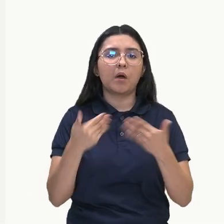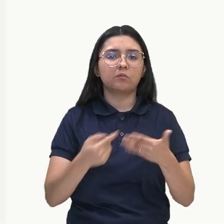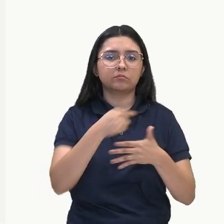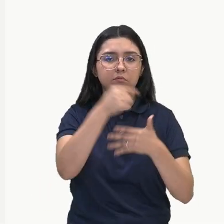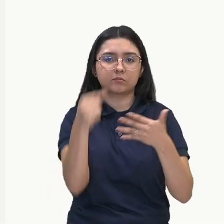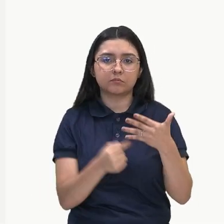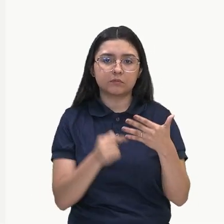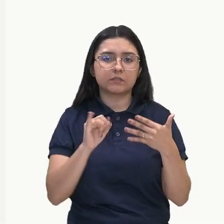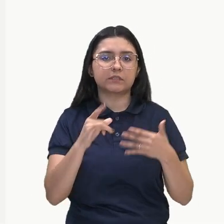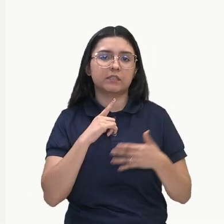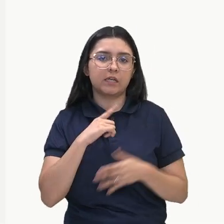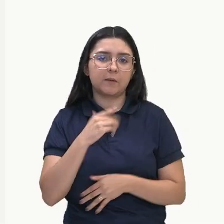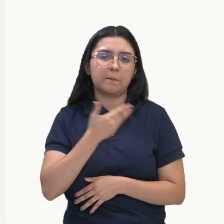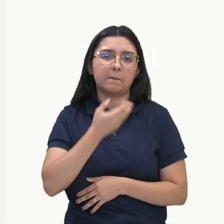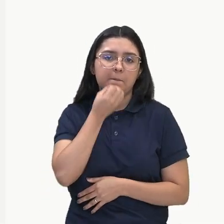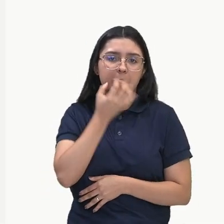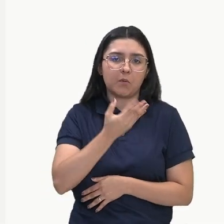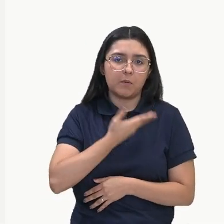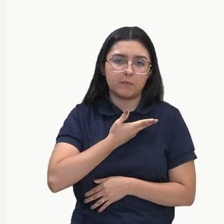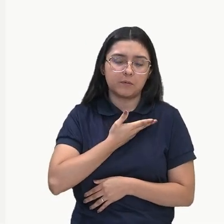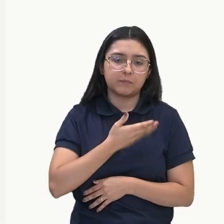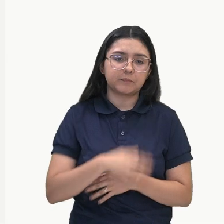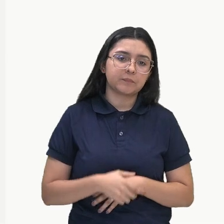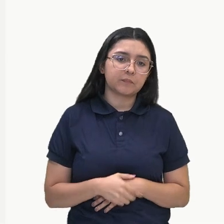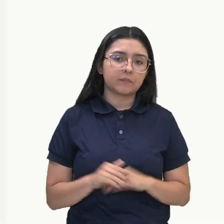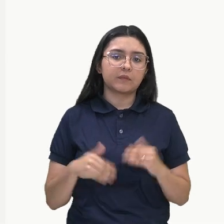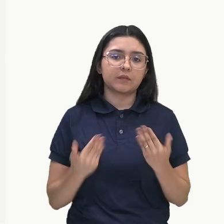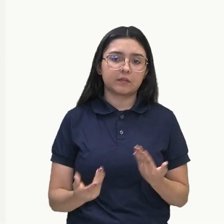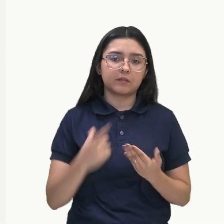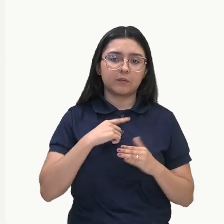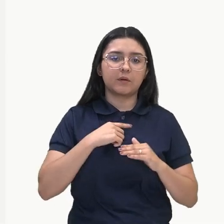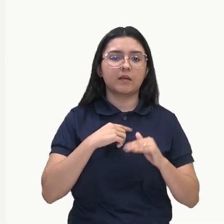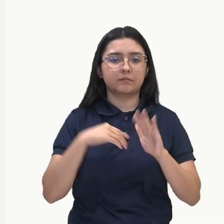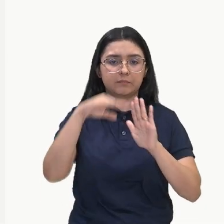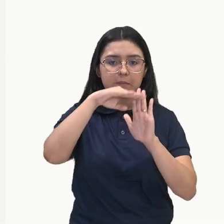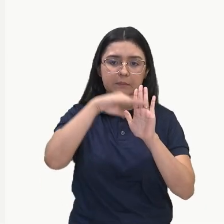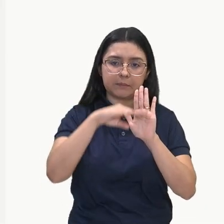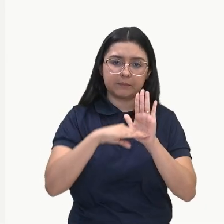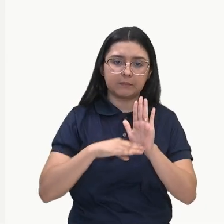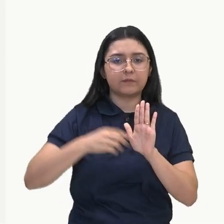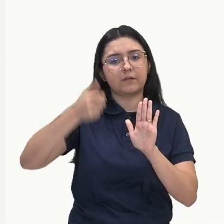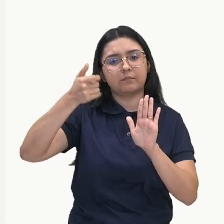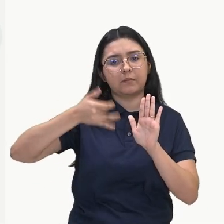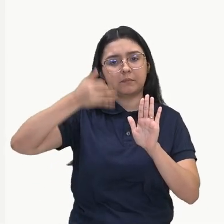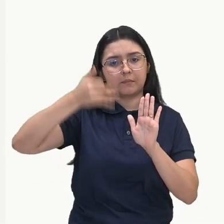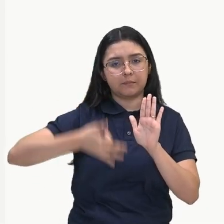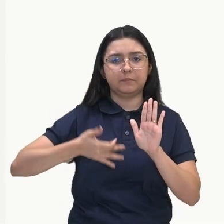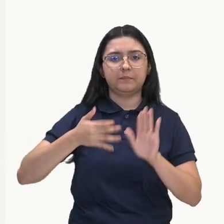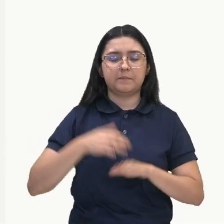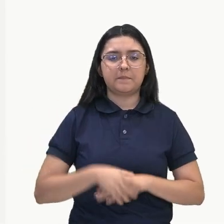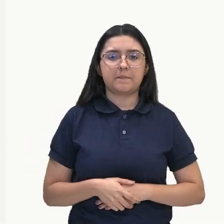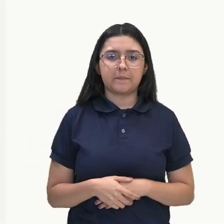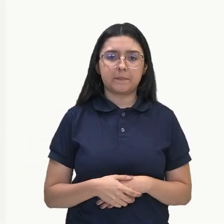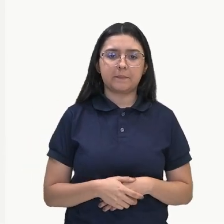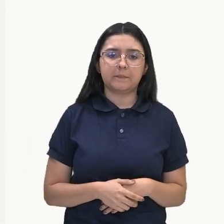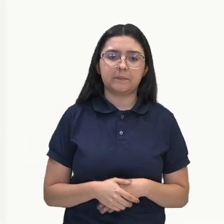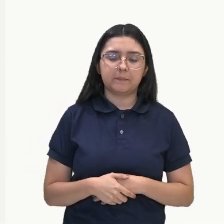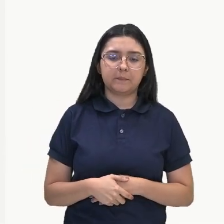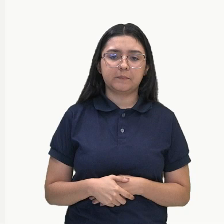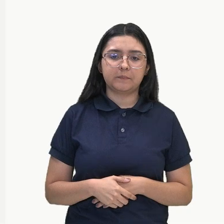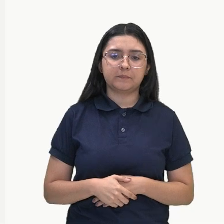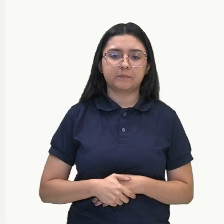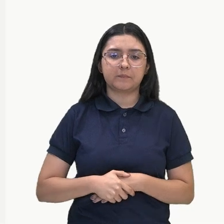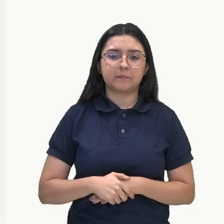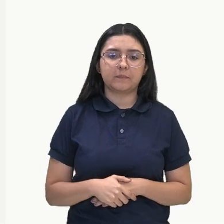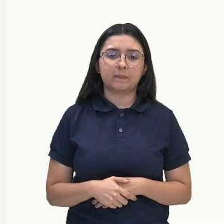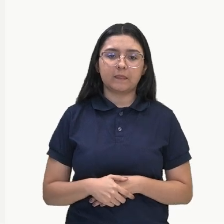da friendship, certo? Então, cada uma dessas linhas aqui, ele vai comentando, ok? E a gente